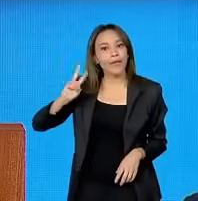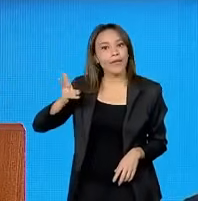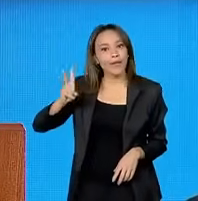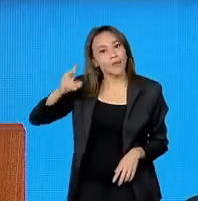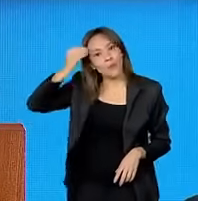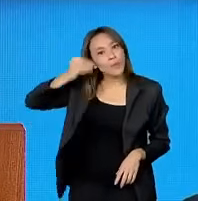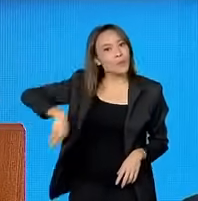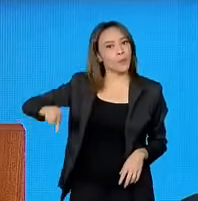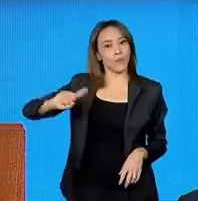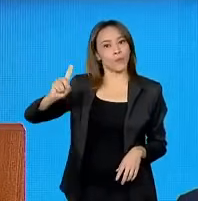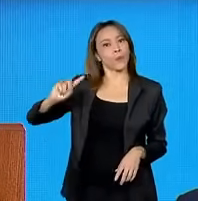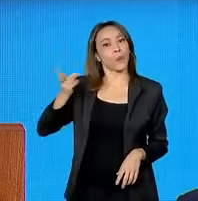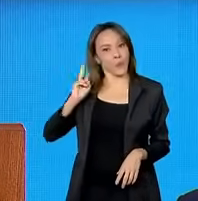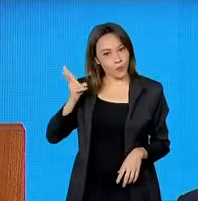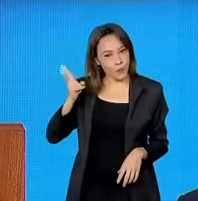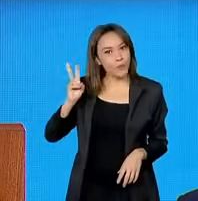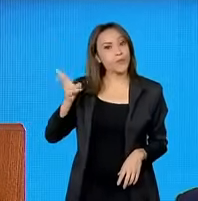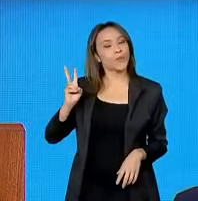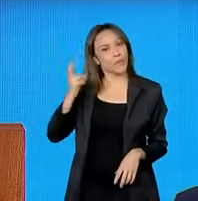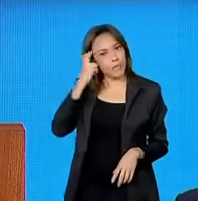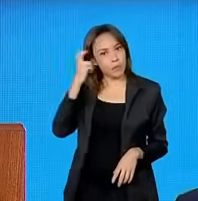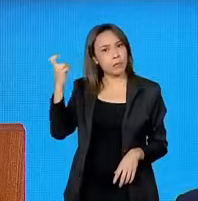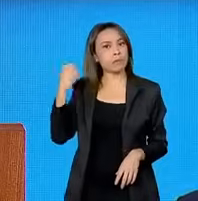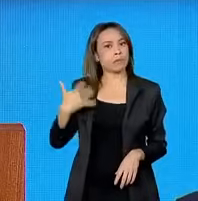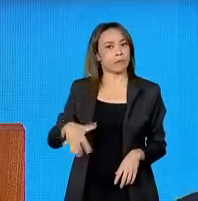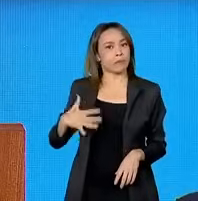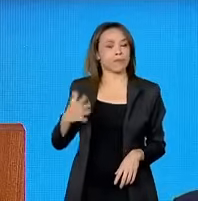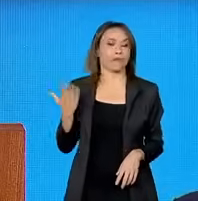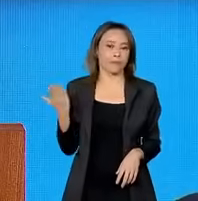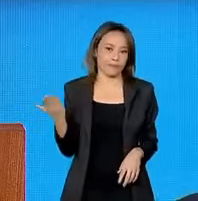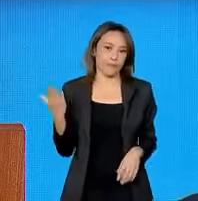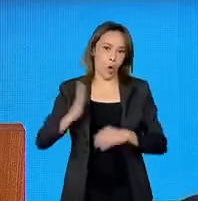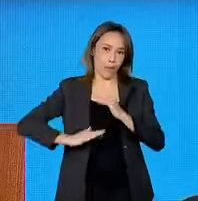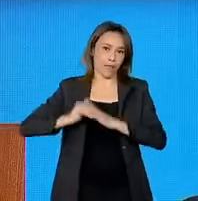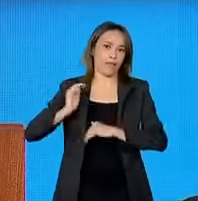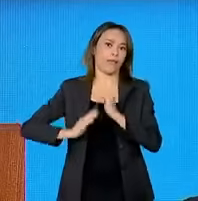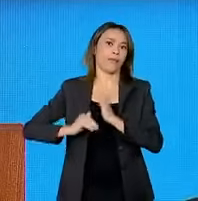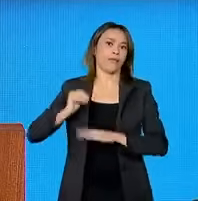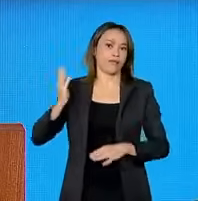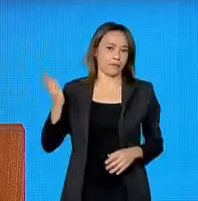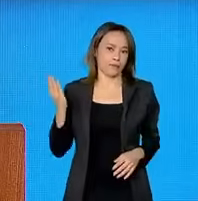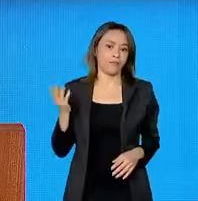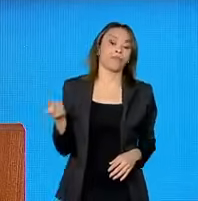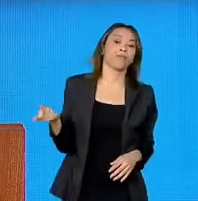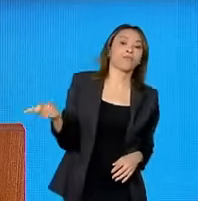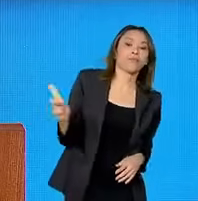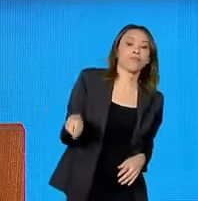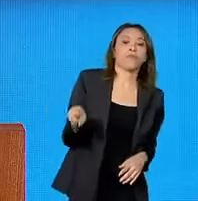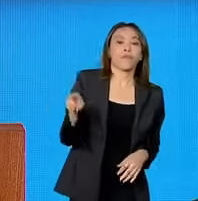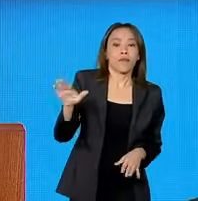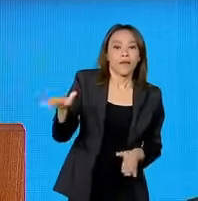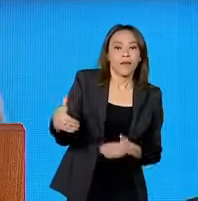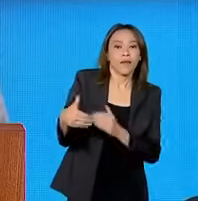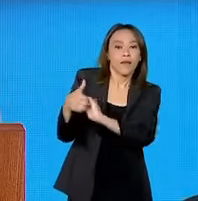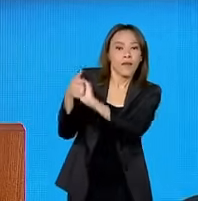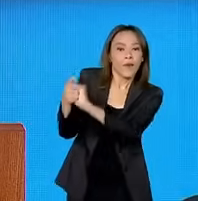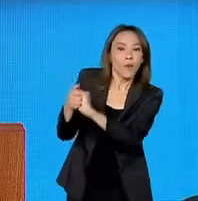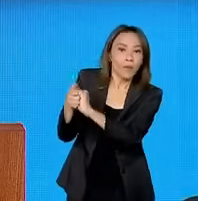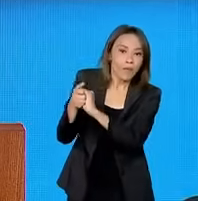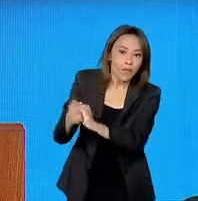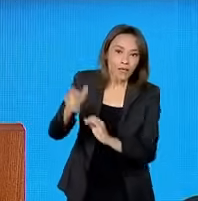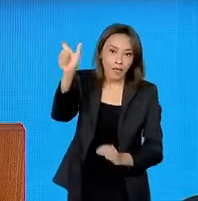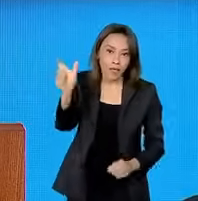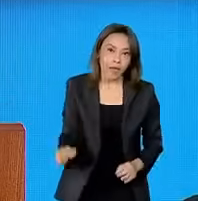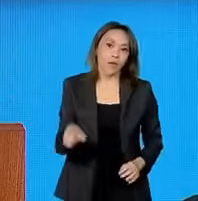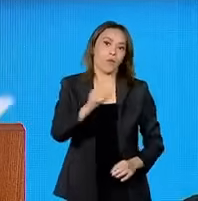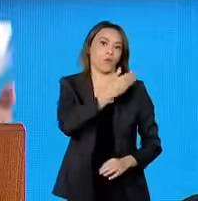continuar pela competência dele. Quero cumprimentar o nosso companheiro, o nosso simpático governador